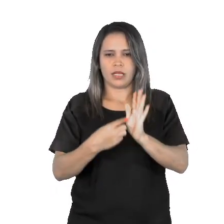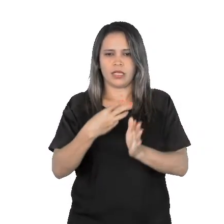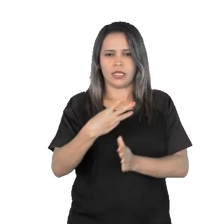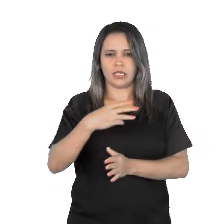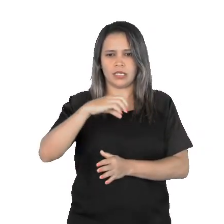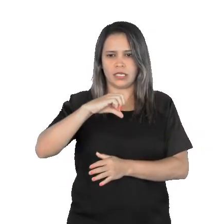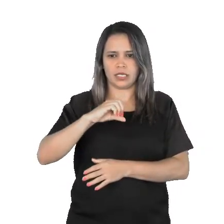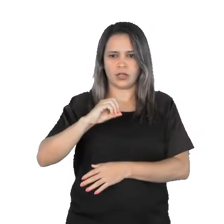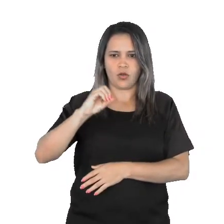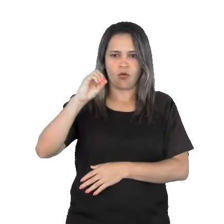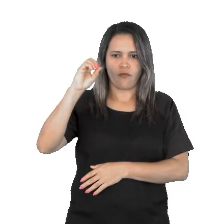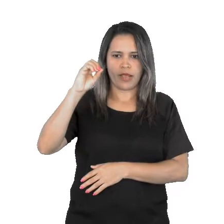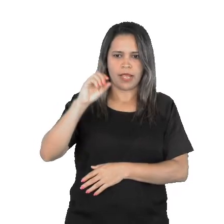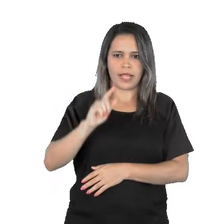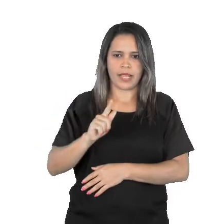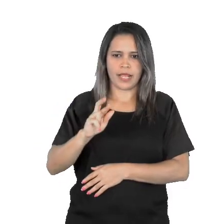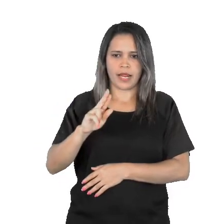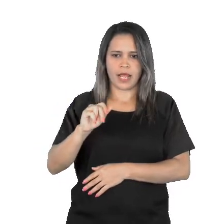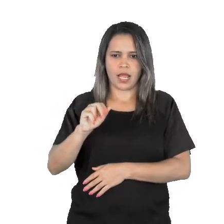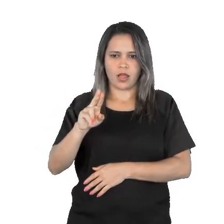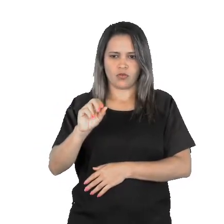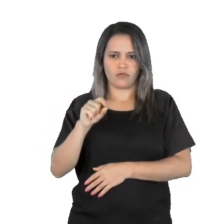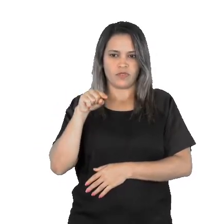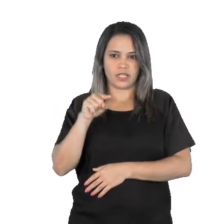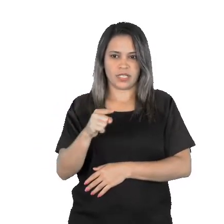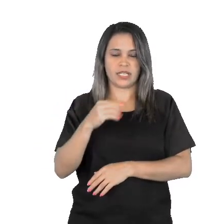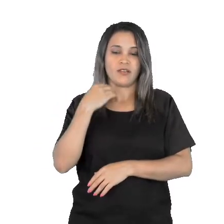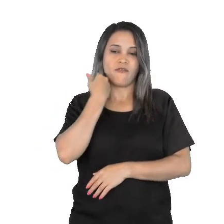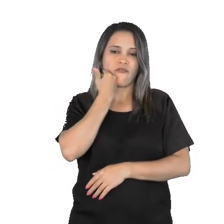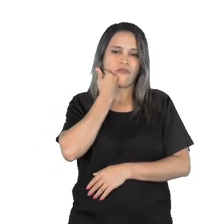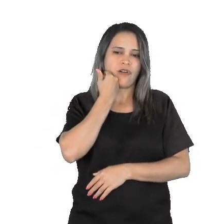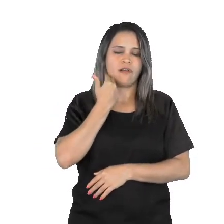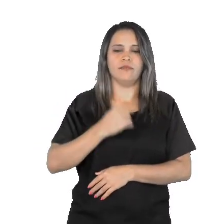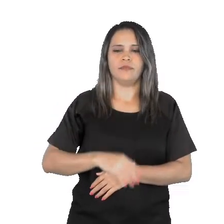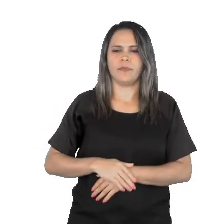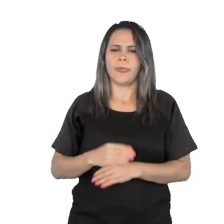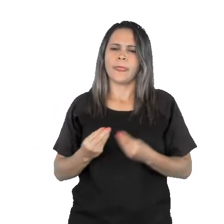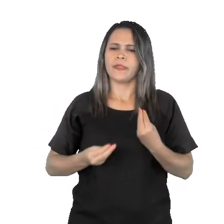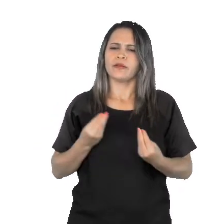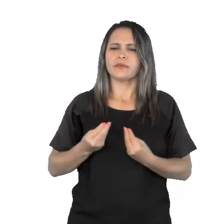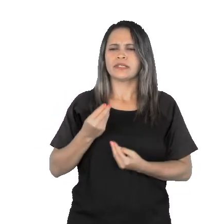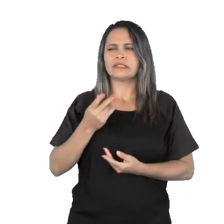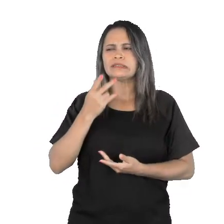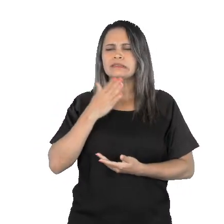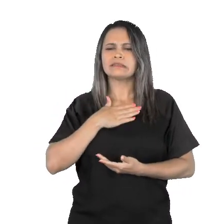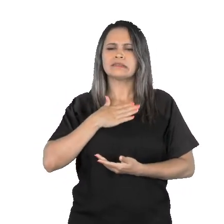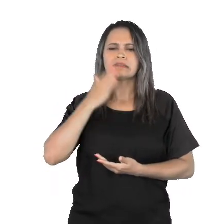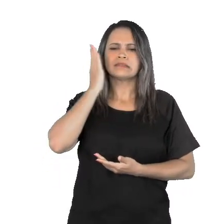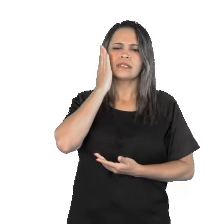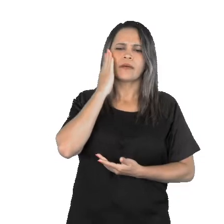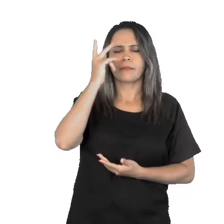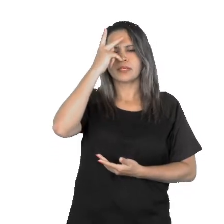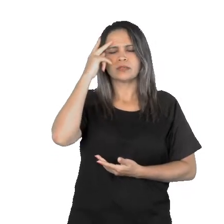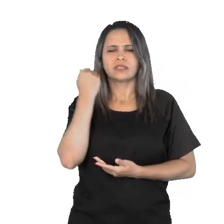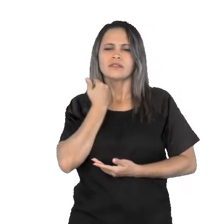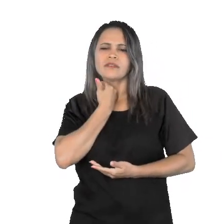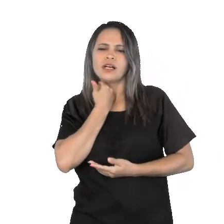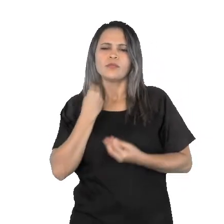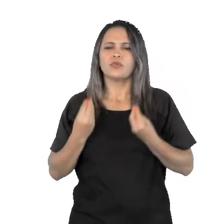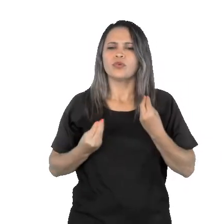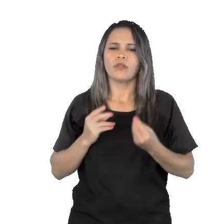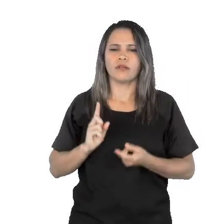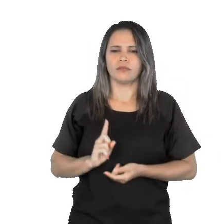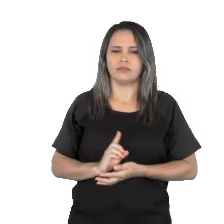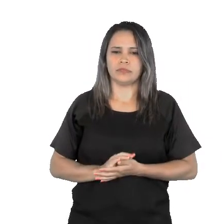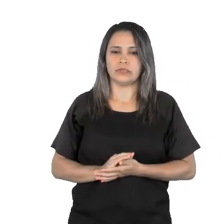graus. Você está com febre. Mas aí quando é que a gente sabe quando a pessoa está com febre ou não? Olha lá embaixo,